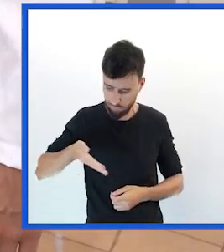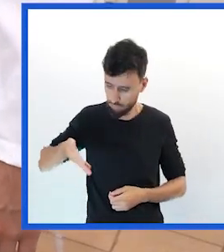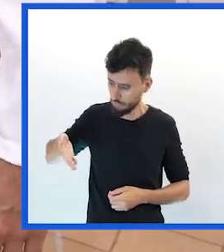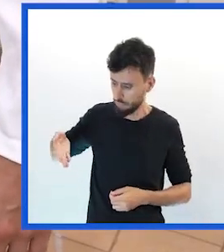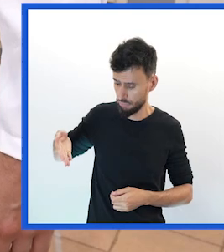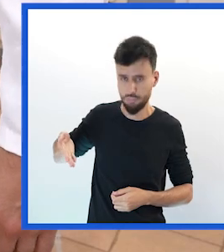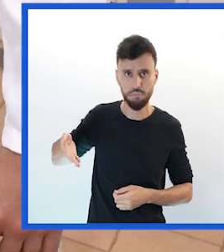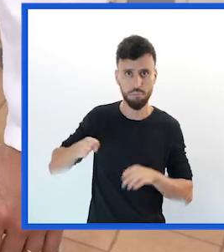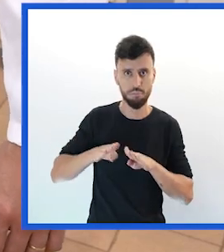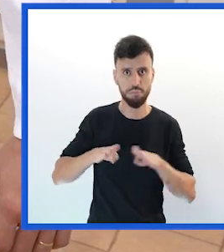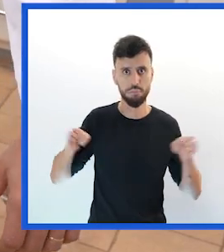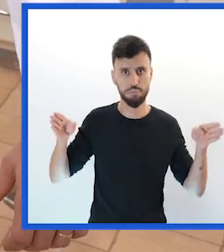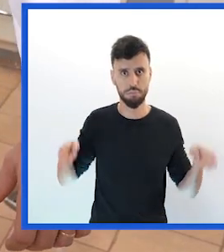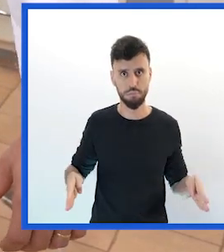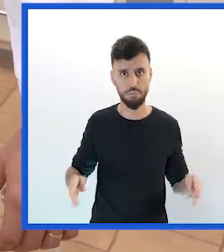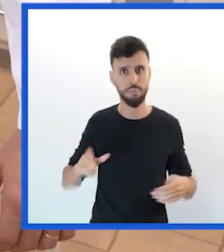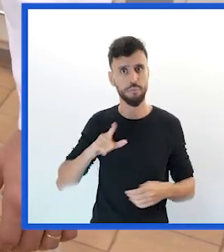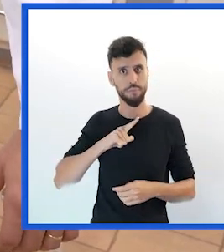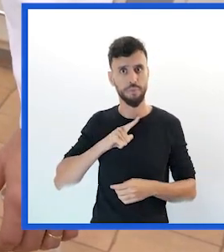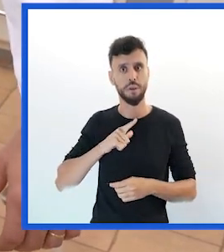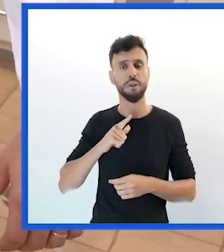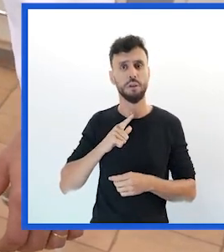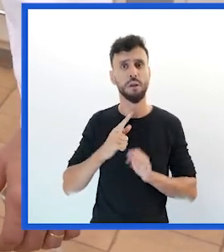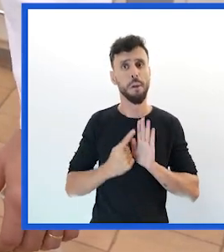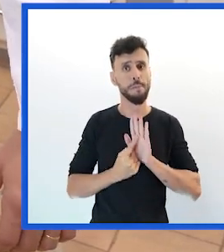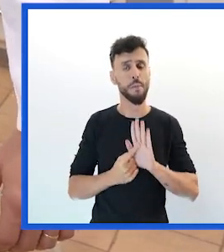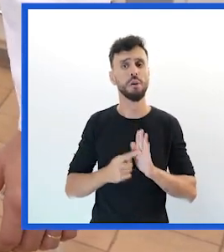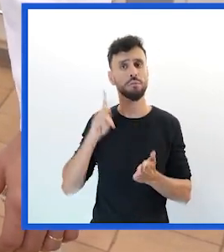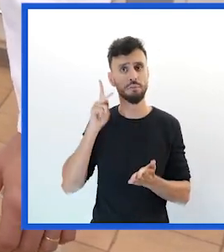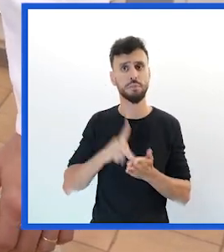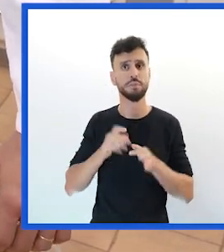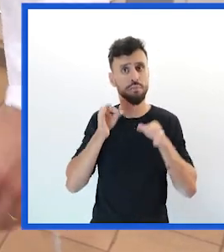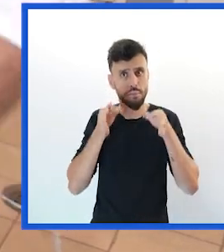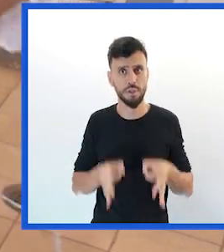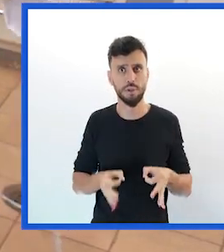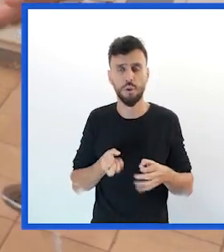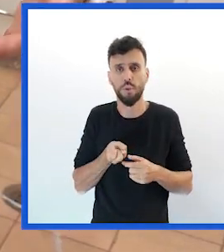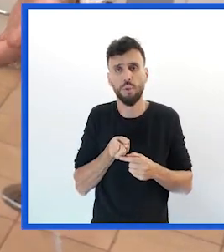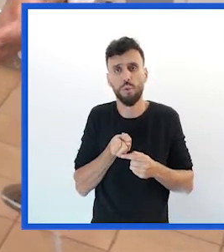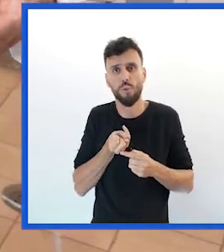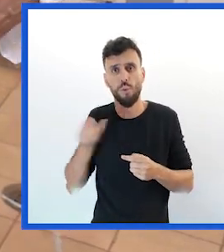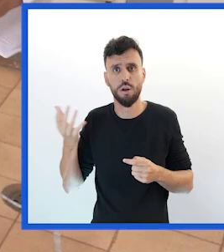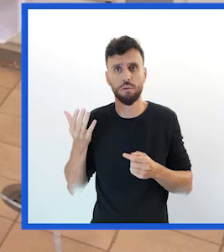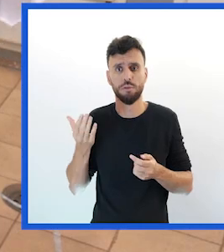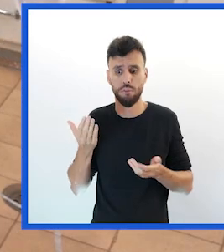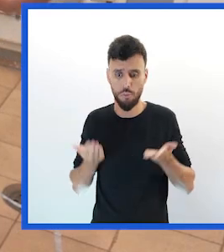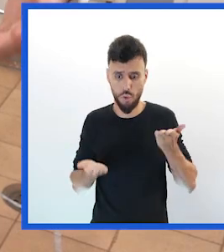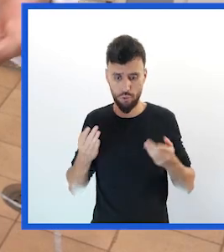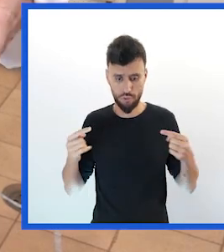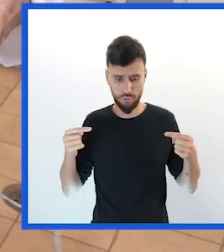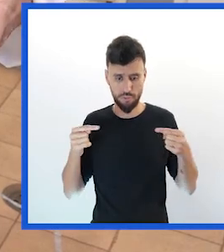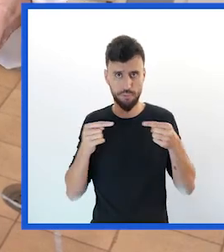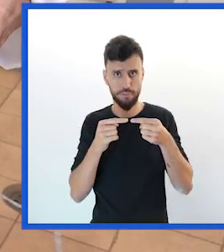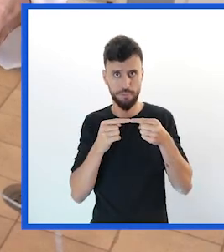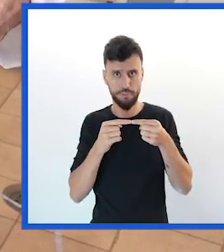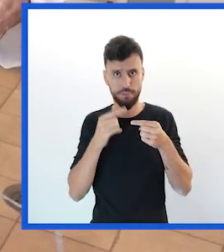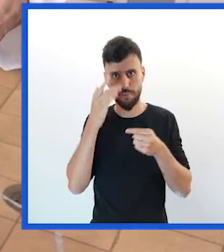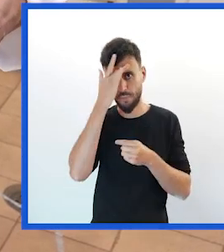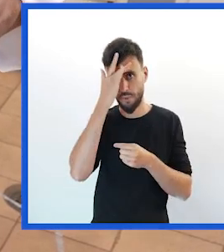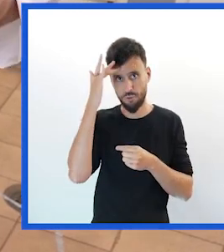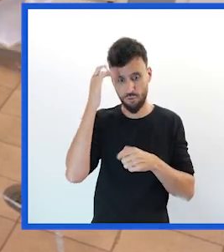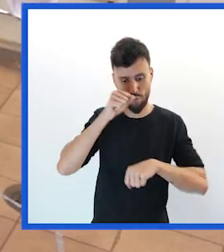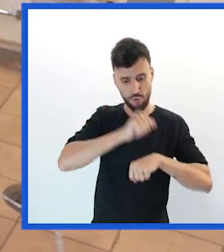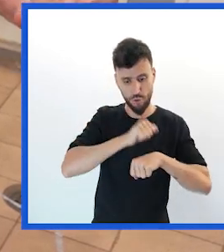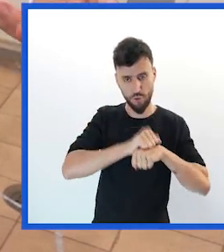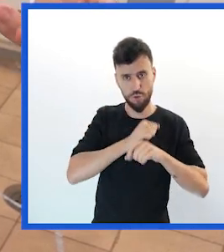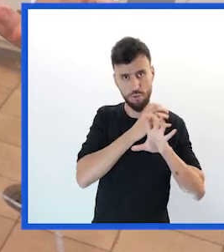vocês aqui, elas vão representar a variabilidade de diferentes matrizes e, proporcionalmente, as diferentes concentrações de sólidos que nós podemos